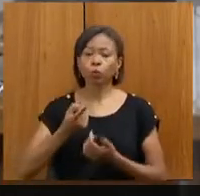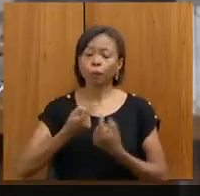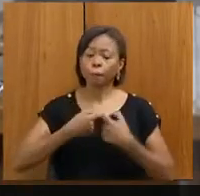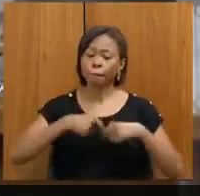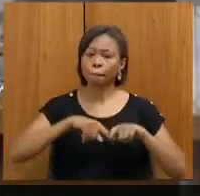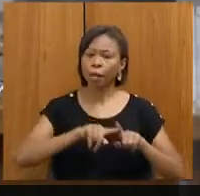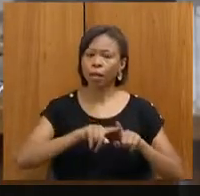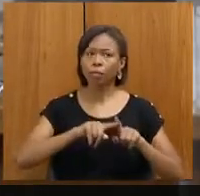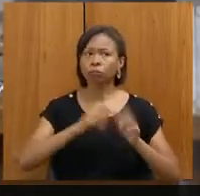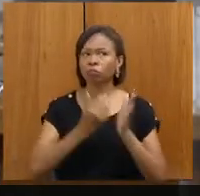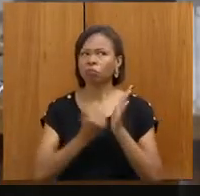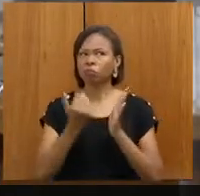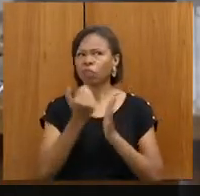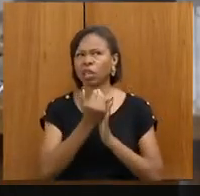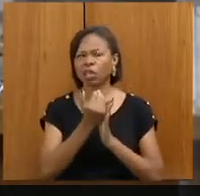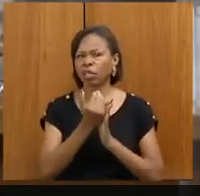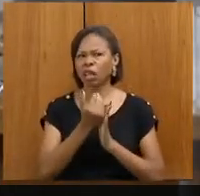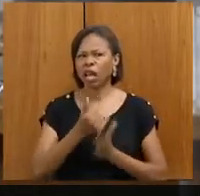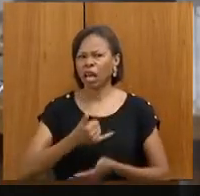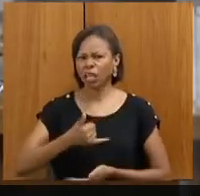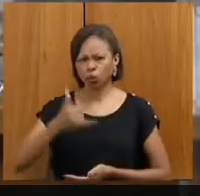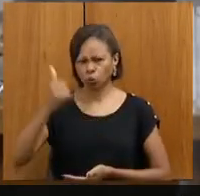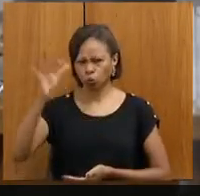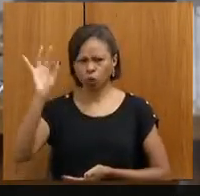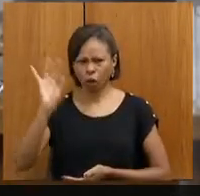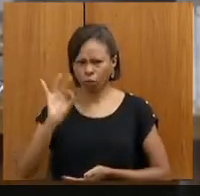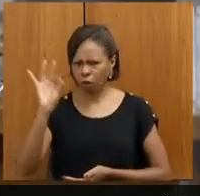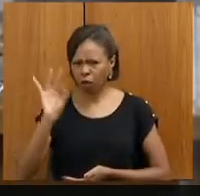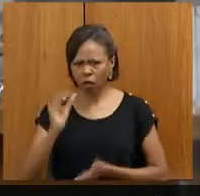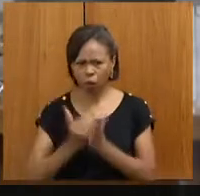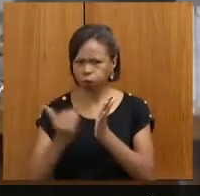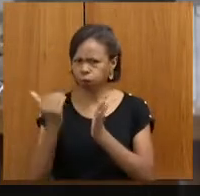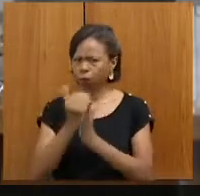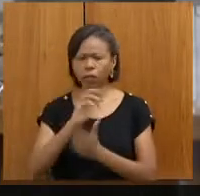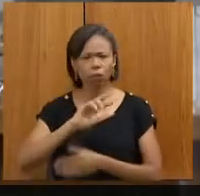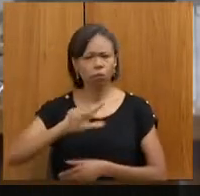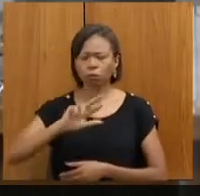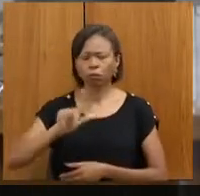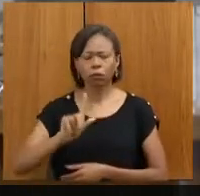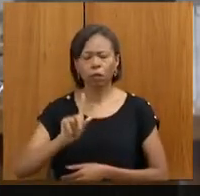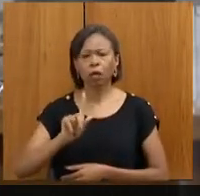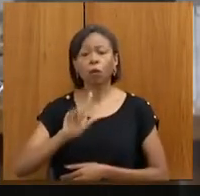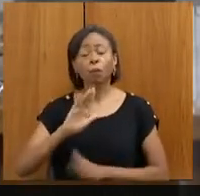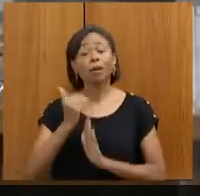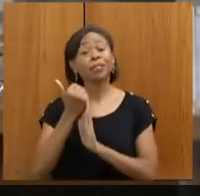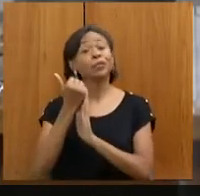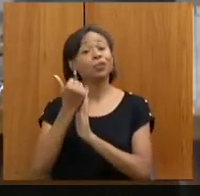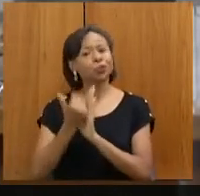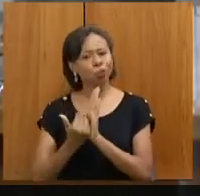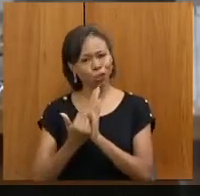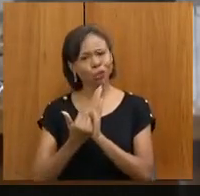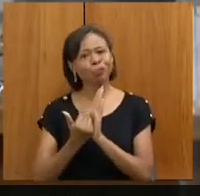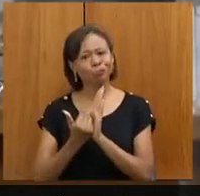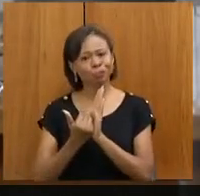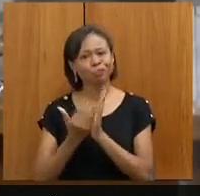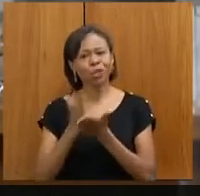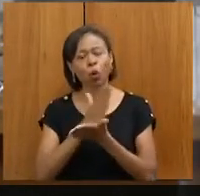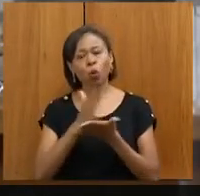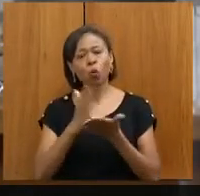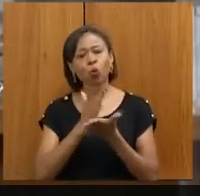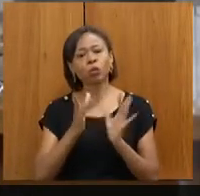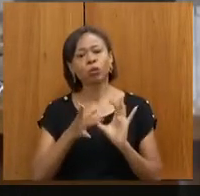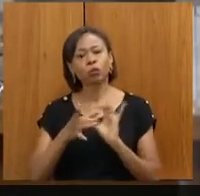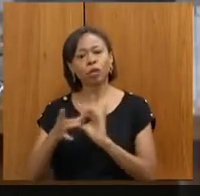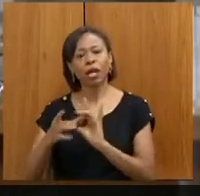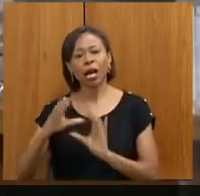aumenta não não aumenta a taxa de juros pelo contrário ela reduz Principalmente aqueles que são vinculados à a câmbio